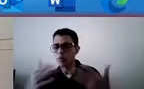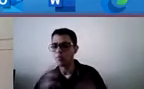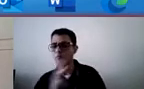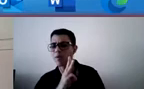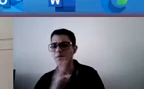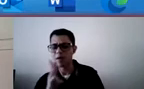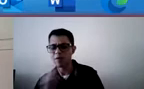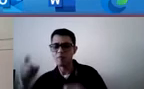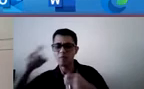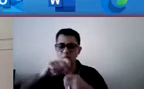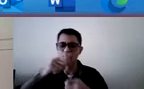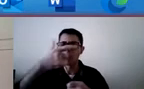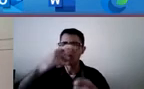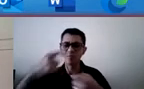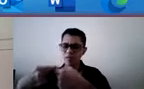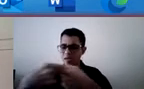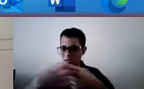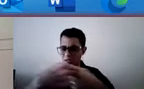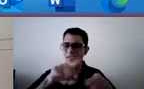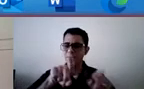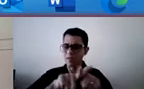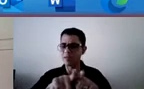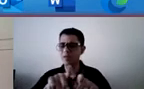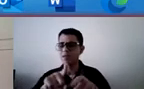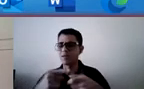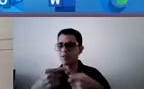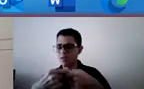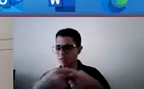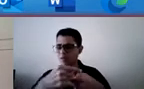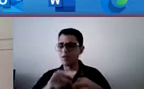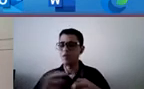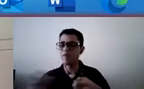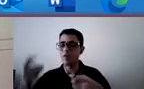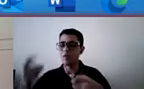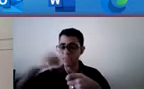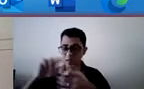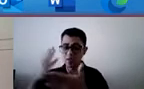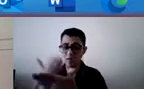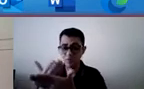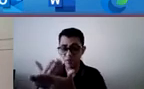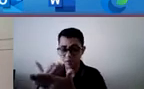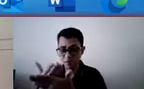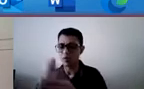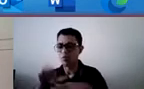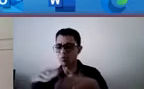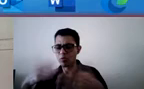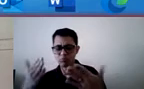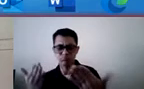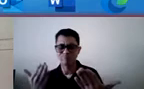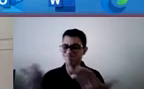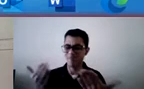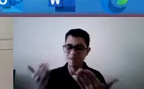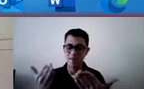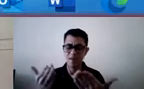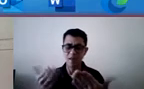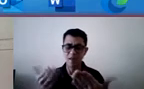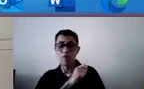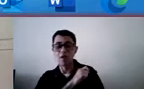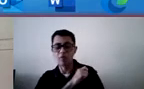voltou, outras cidades como Rio Grande da Serra, Ribeirão, voltaram, mas quando a gente se deparar com os